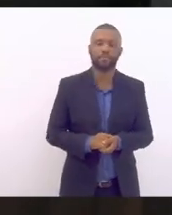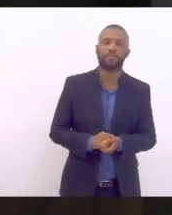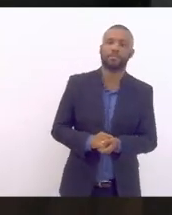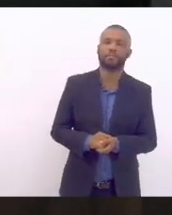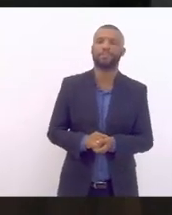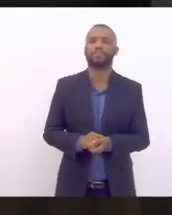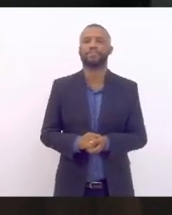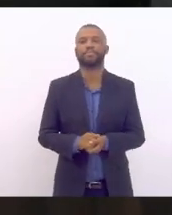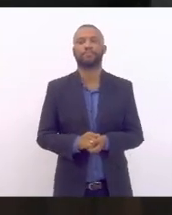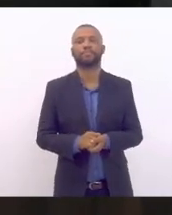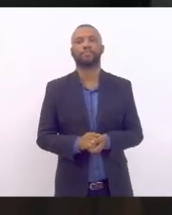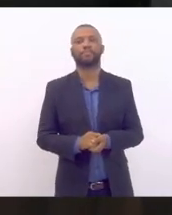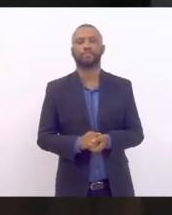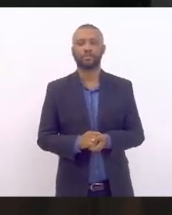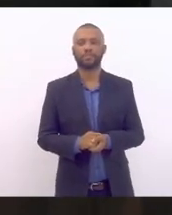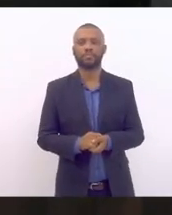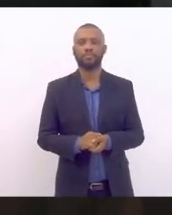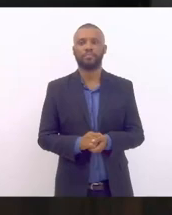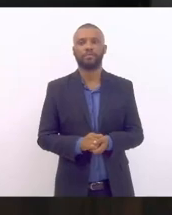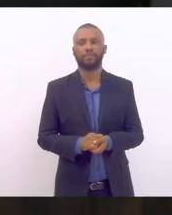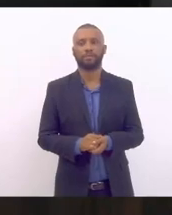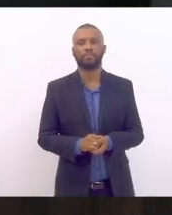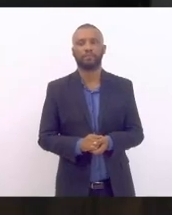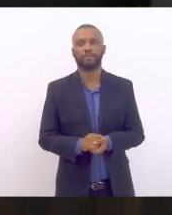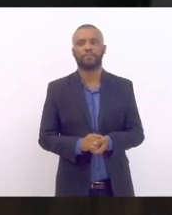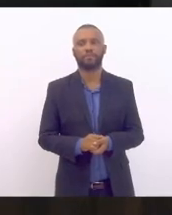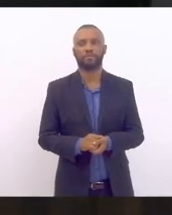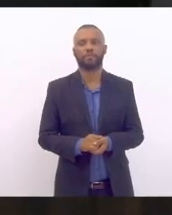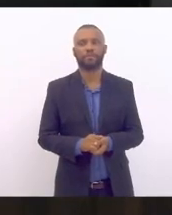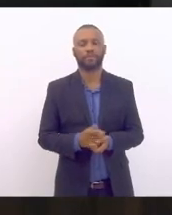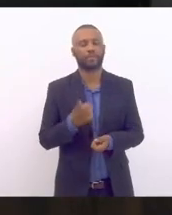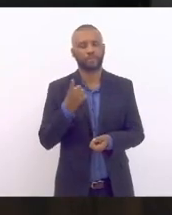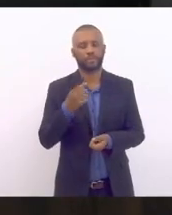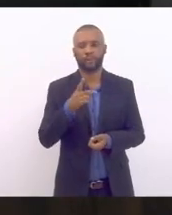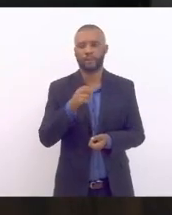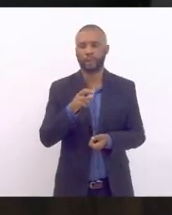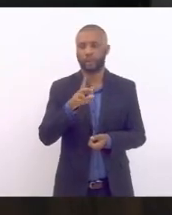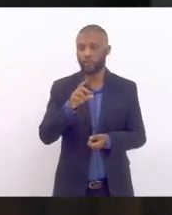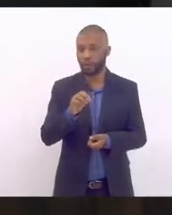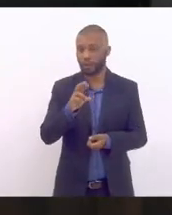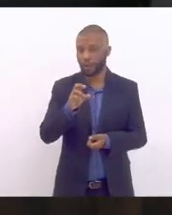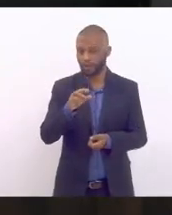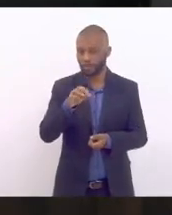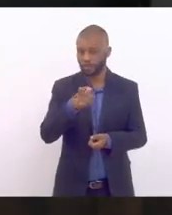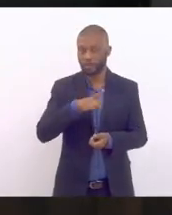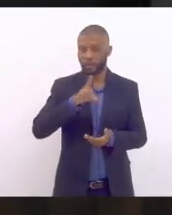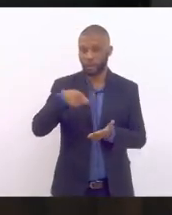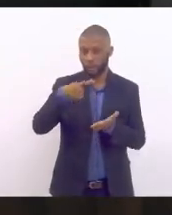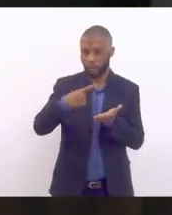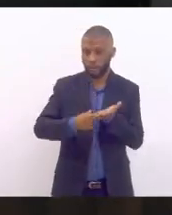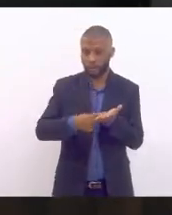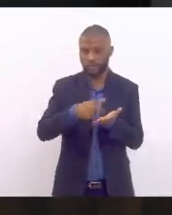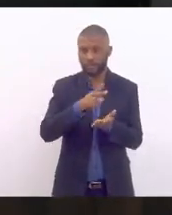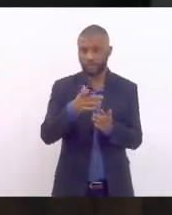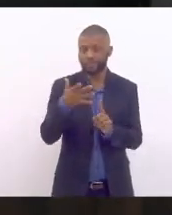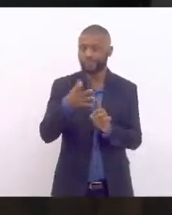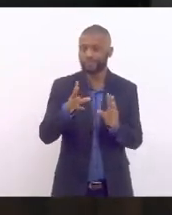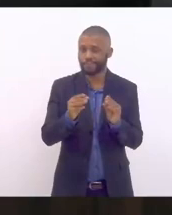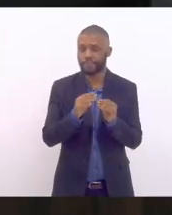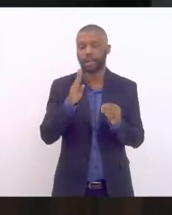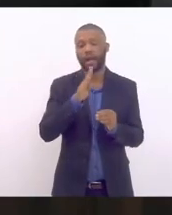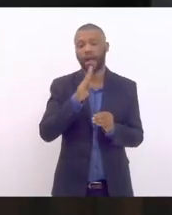eu vou o Deputado Paulo Ramos também tem um compromisso e vai usar